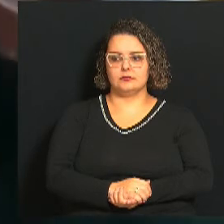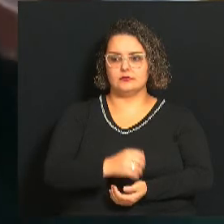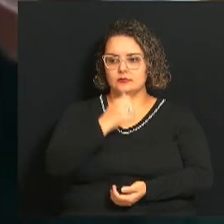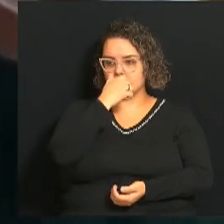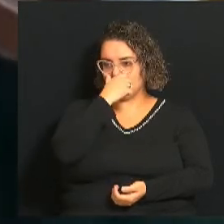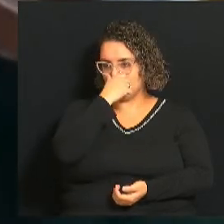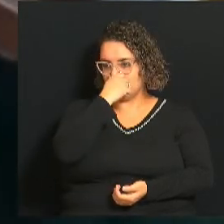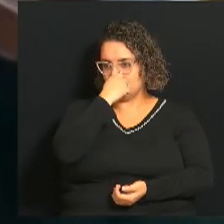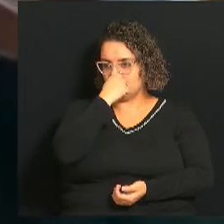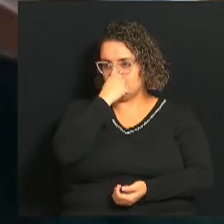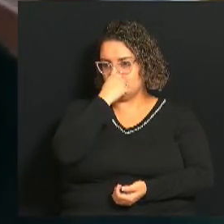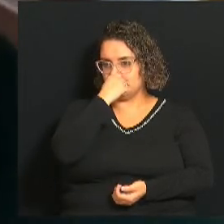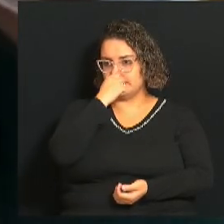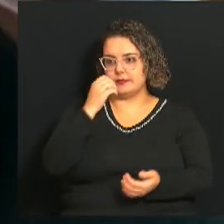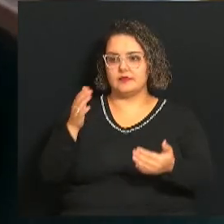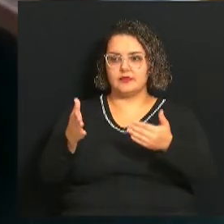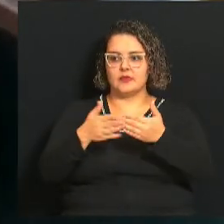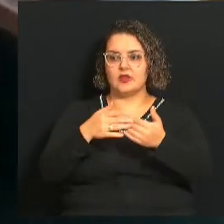Está sem som, Ernesto.